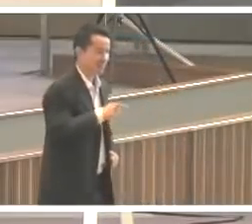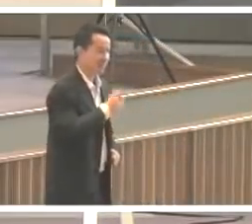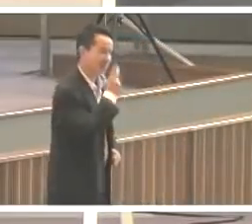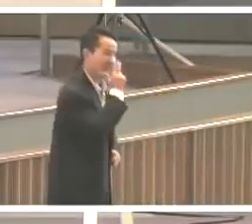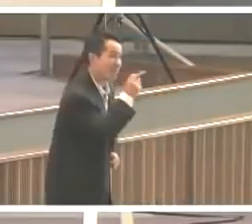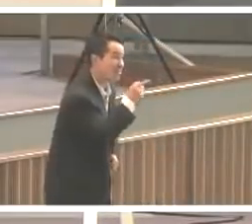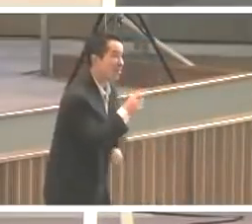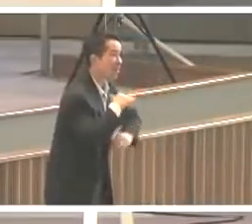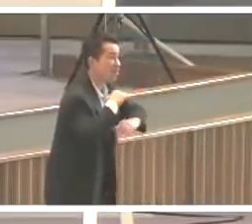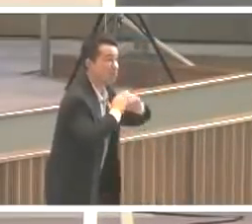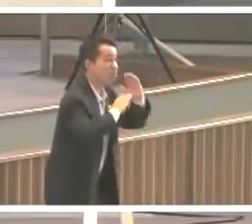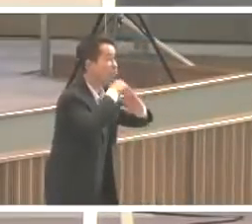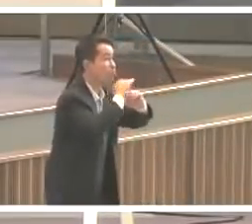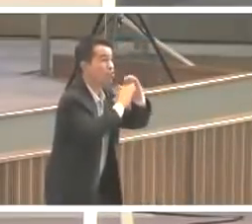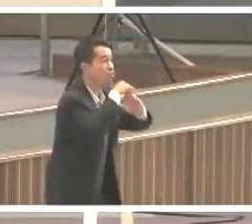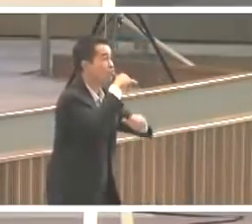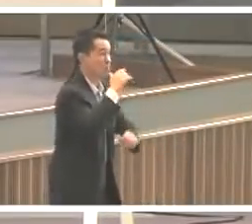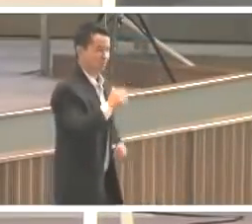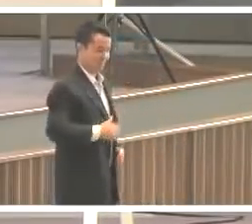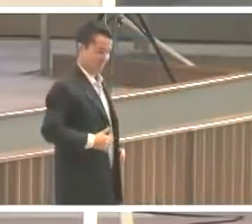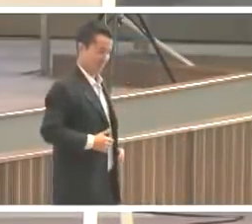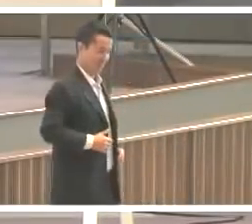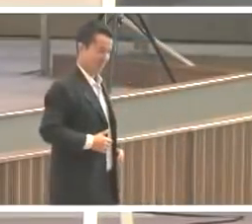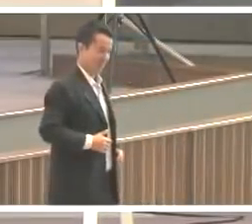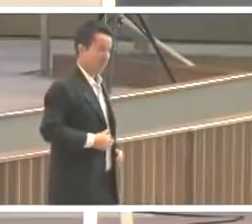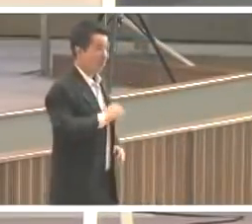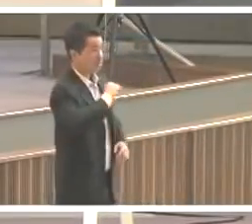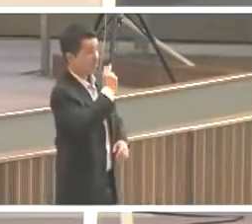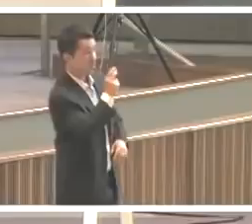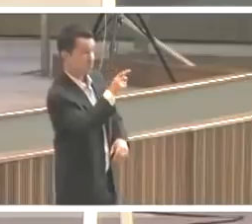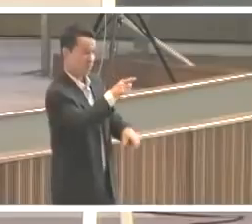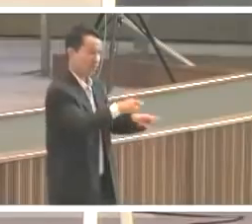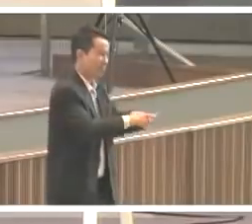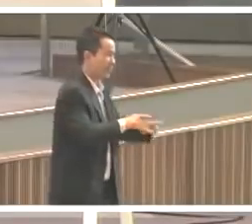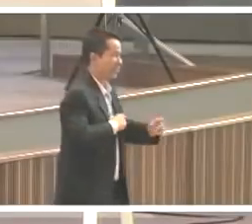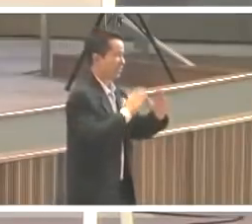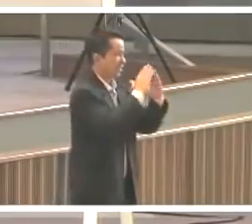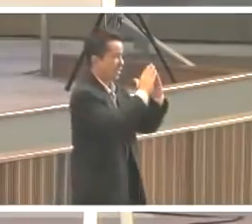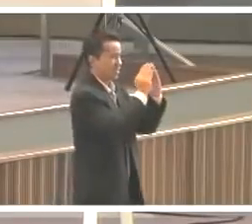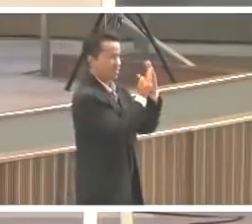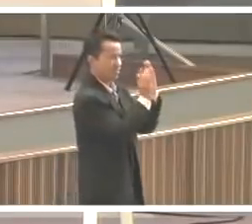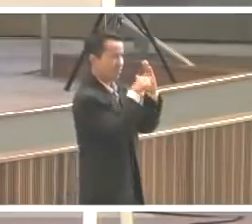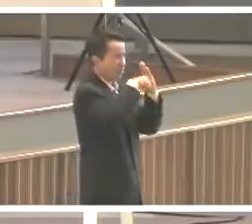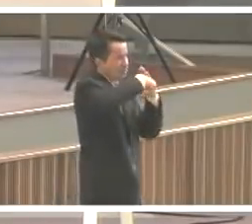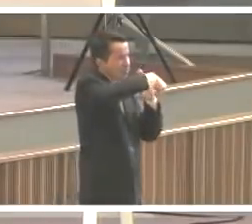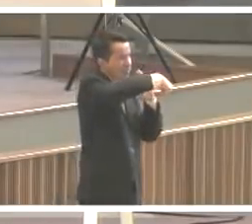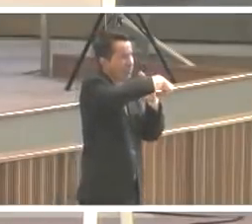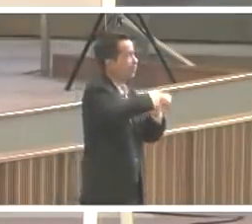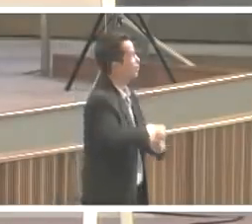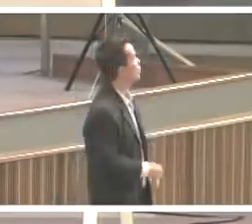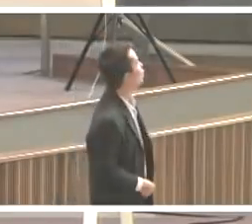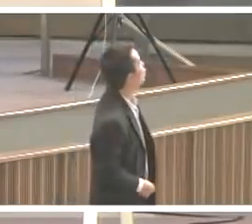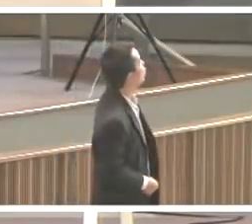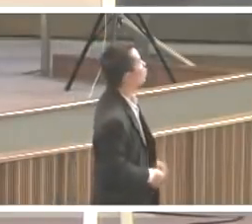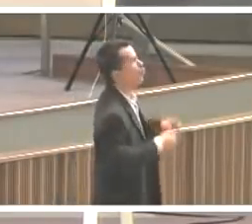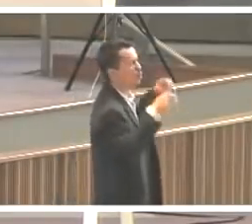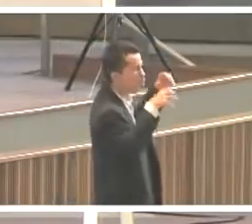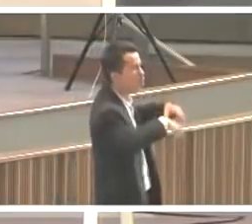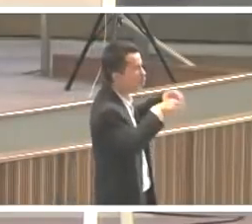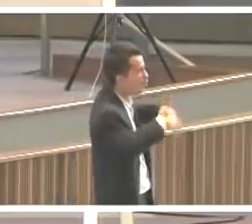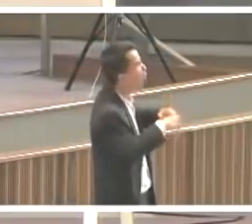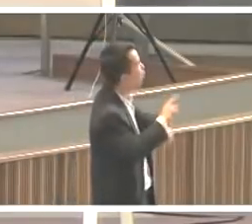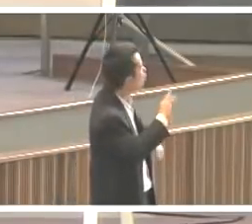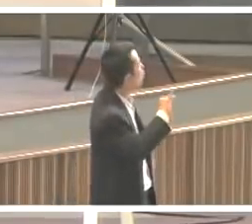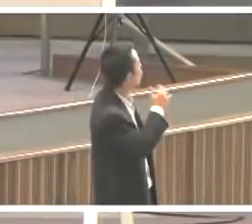coisa. Ou eu posso olhar e dizer assim, olha, vai chover hoje, está feio o tempo, vai cair uma tempestade, e eu